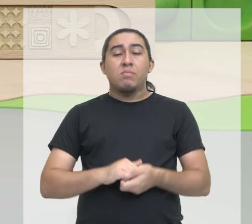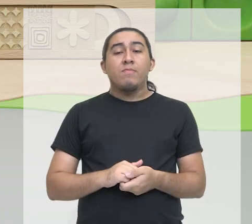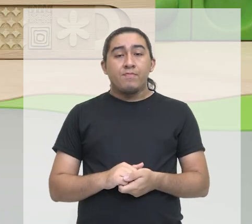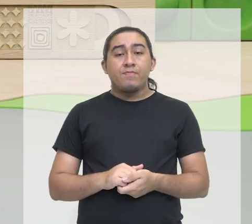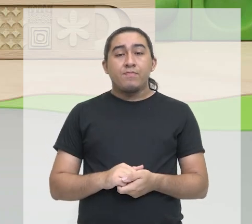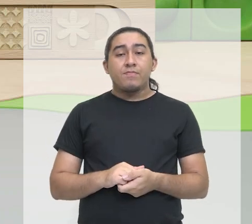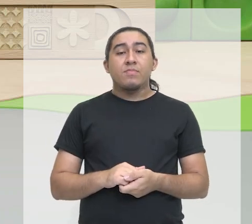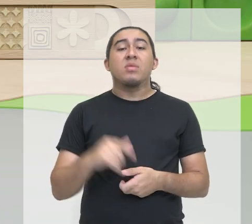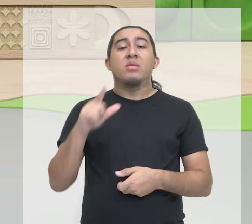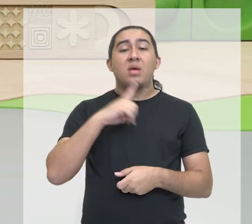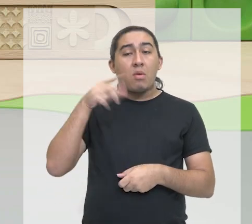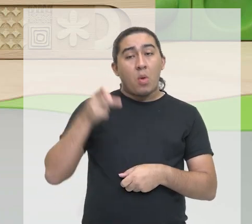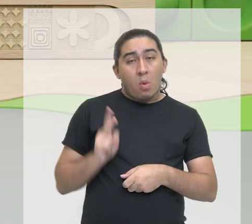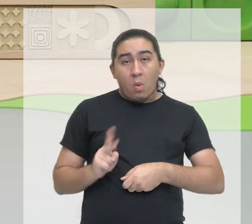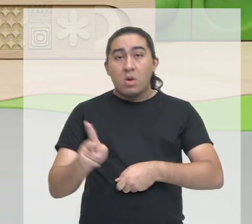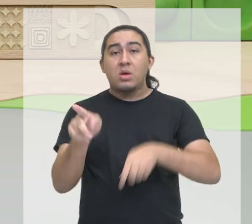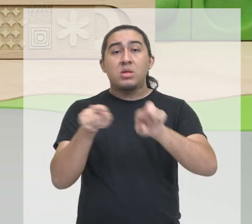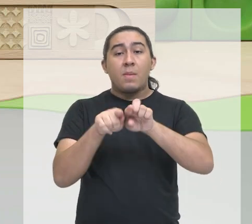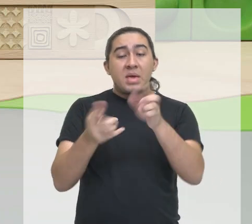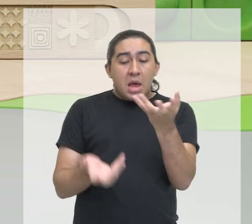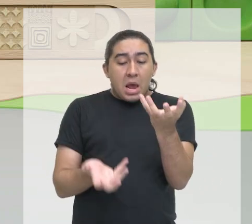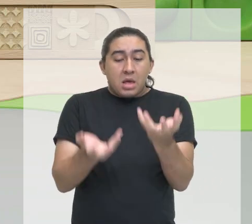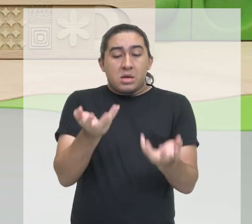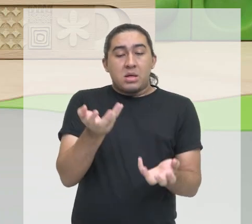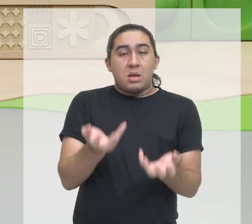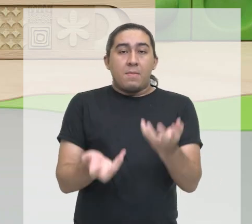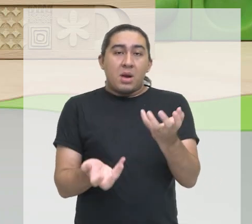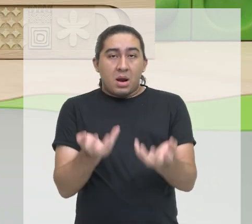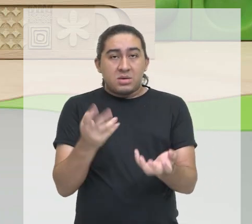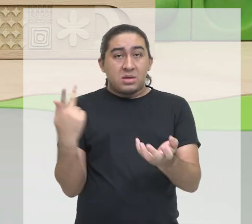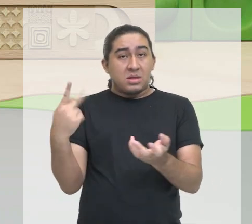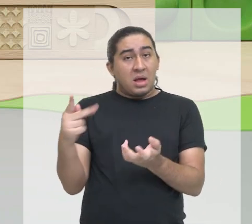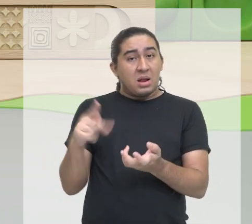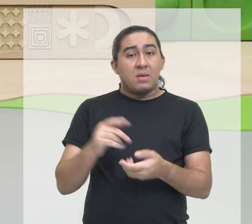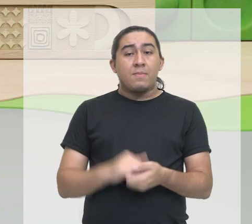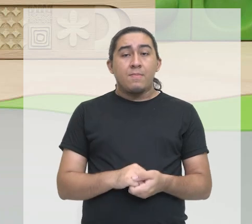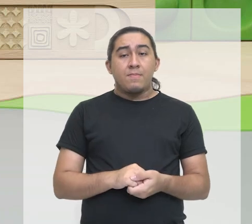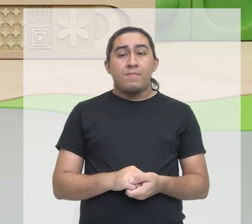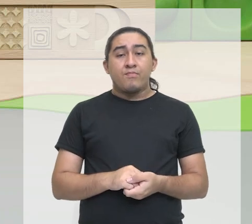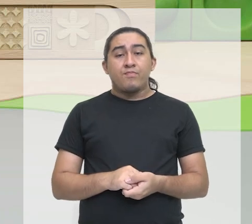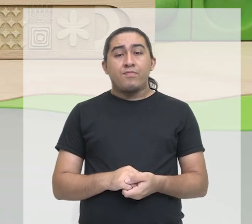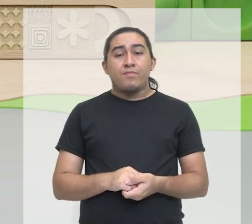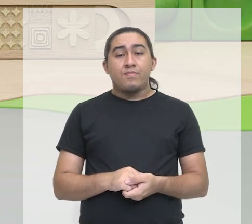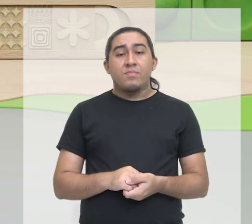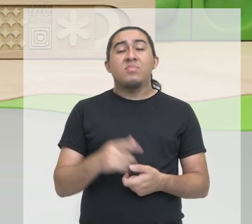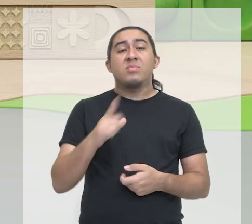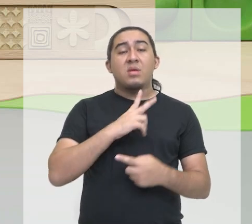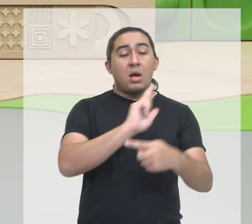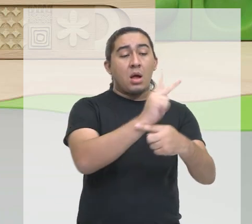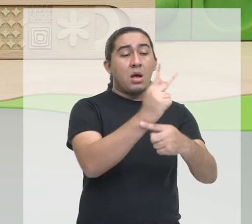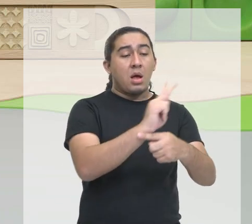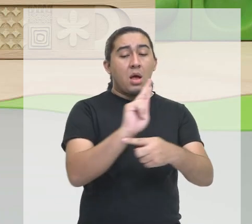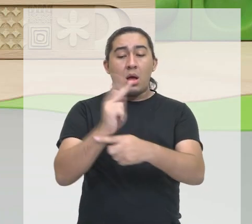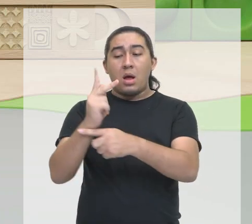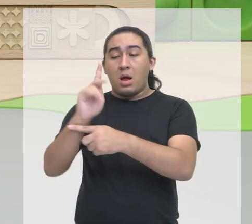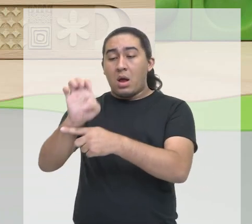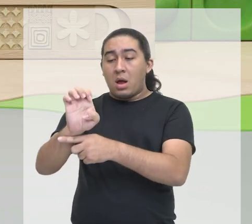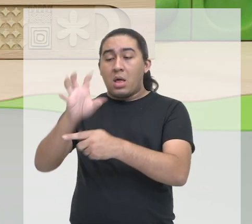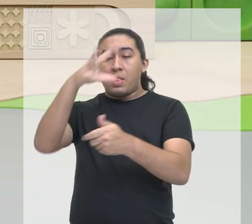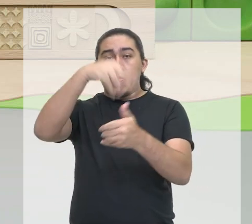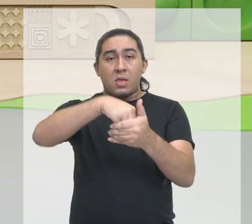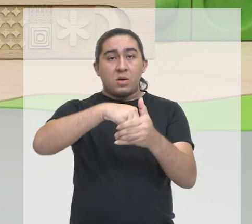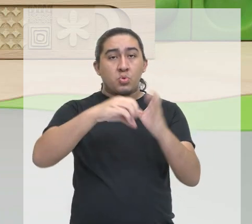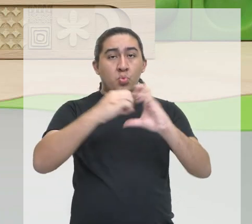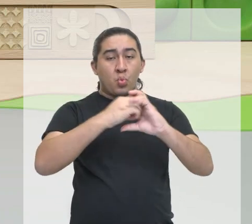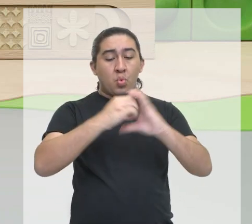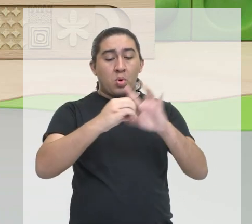mais longa e estável do seu ciclo de vida, onde elas fundem hidrogênio em hélio nos seus